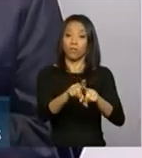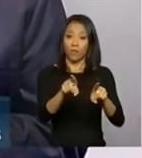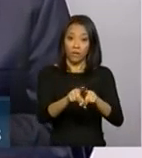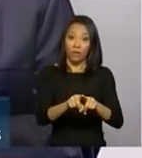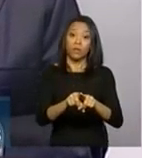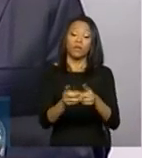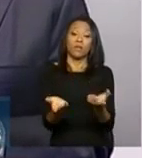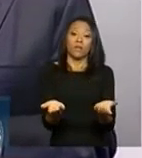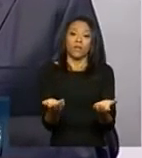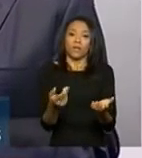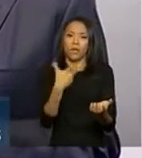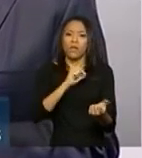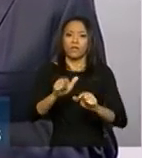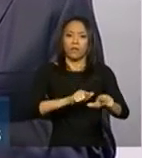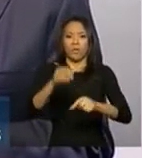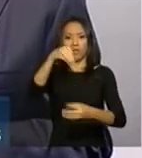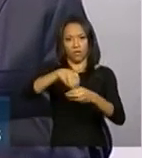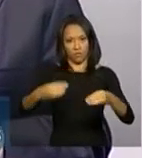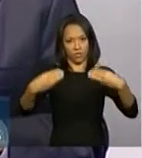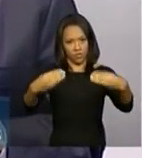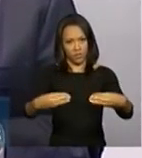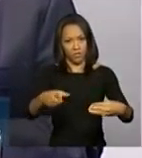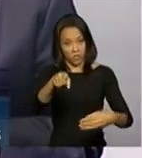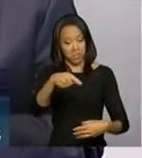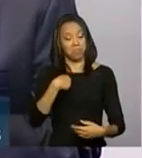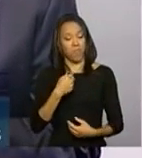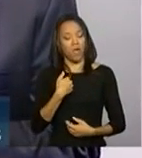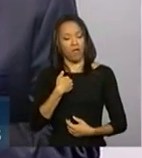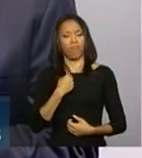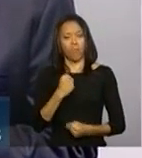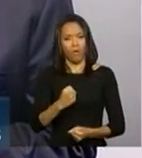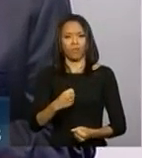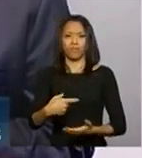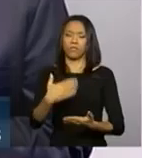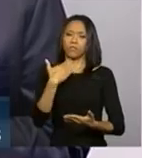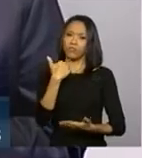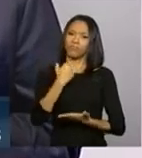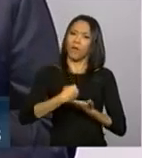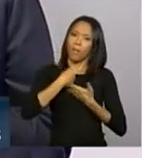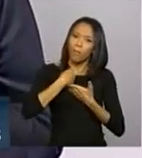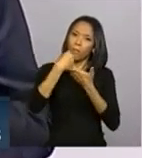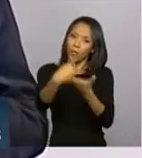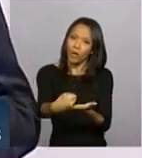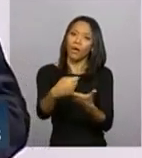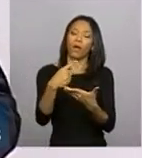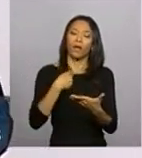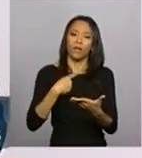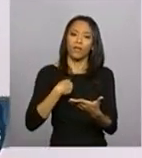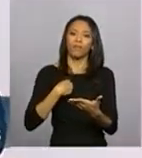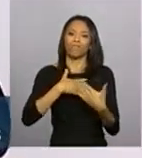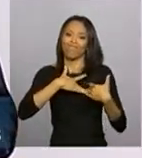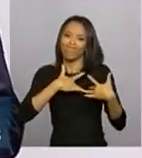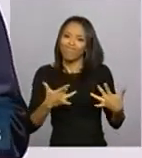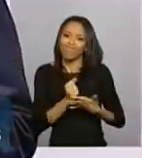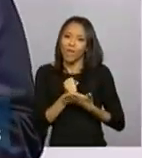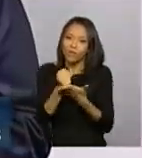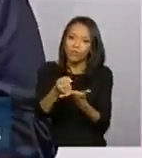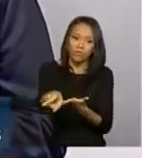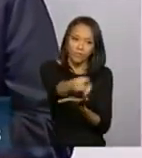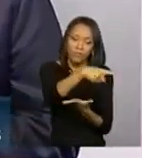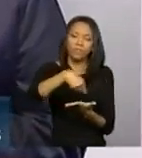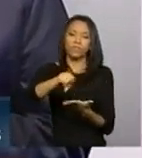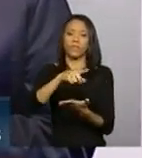das Cidades. Podem contar comigo. Serei um ministro presente, solidário. Tenho neste